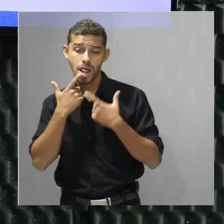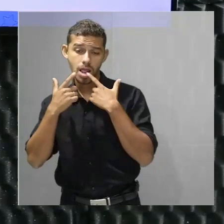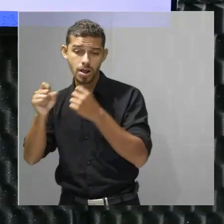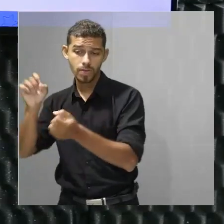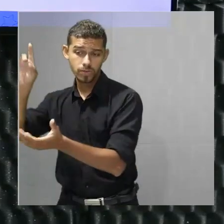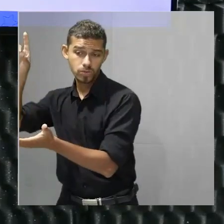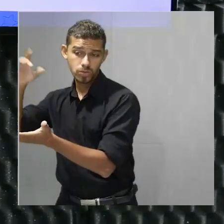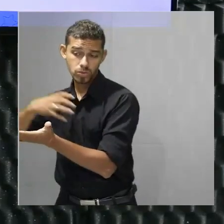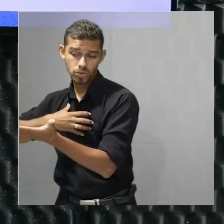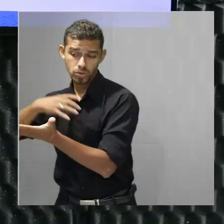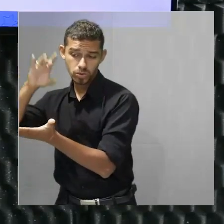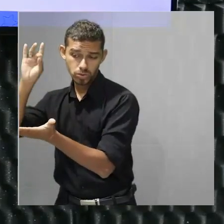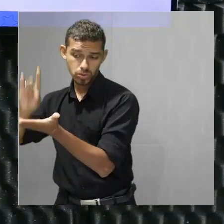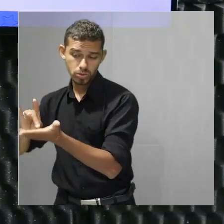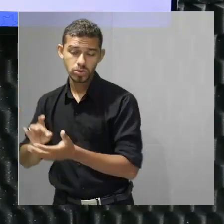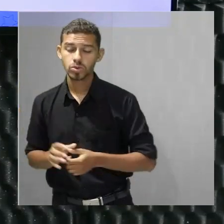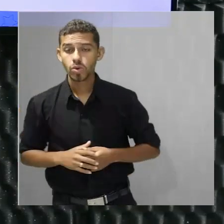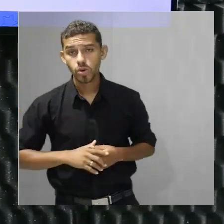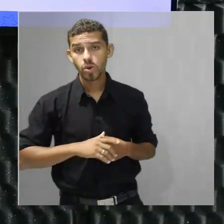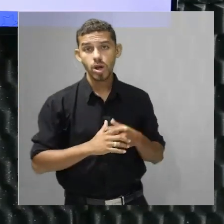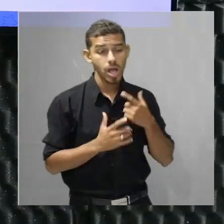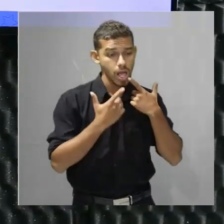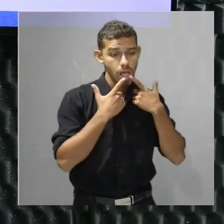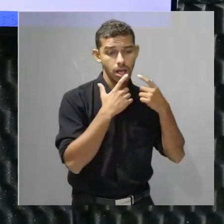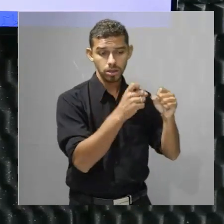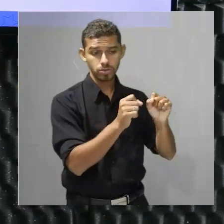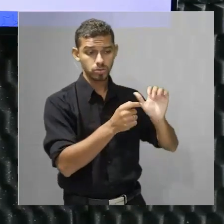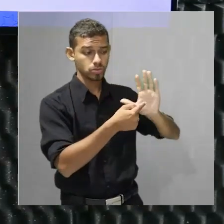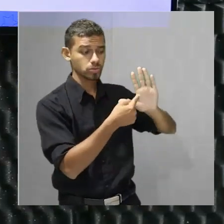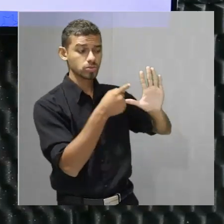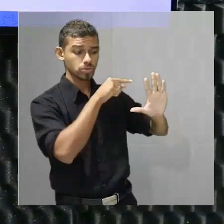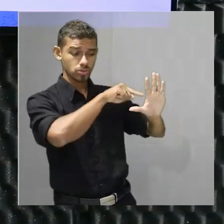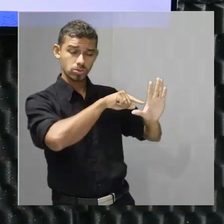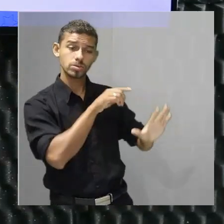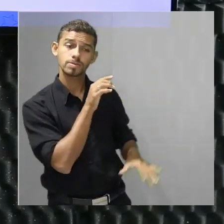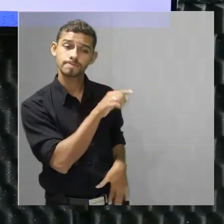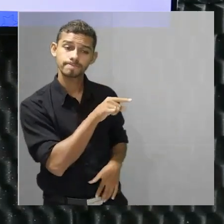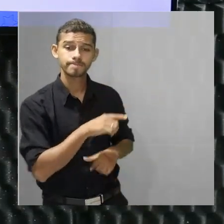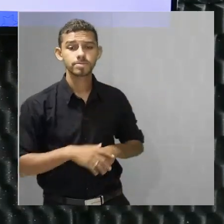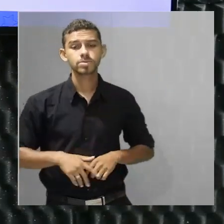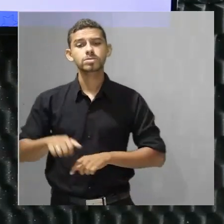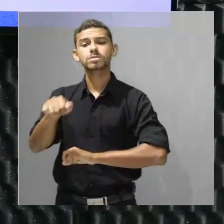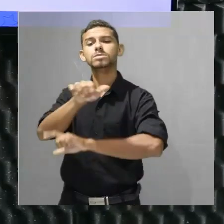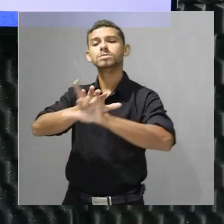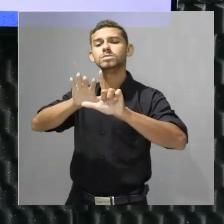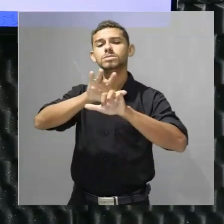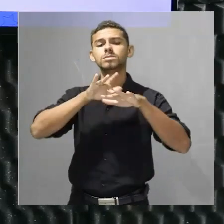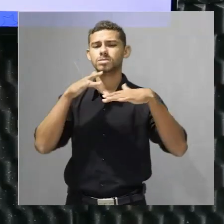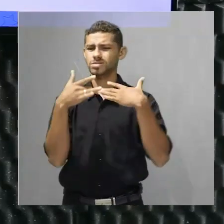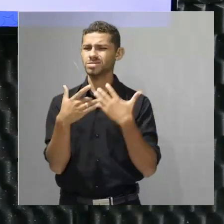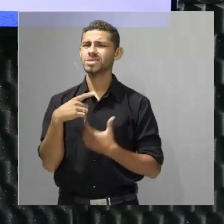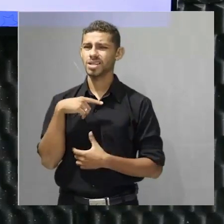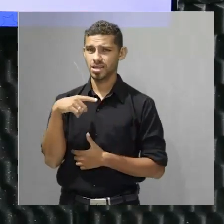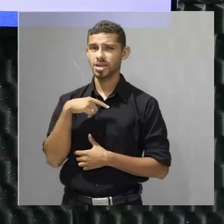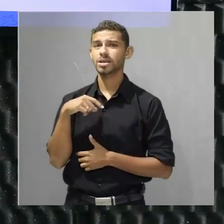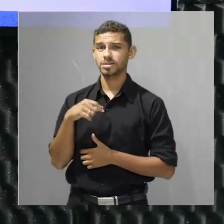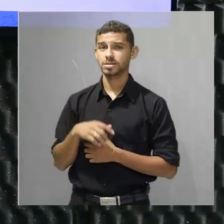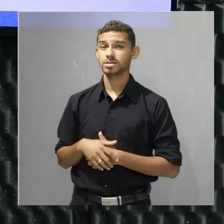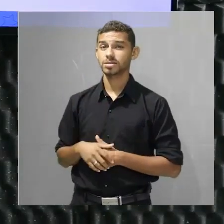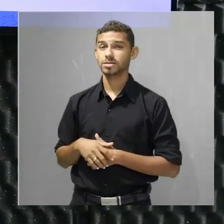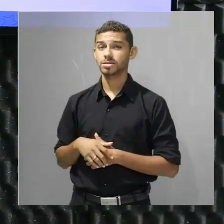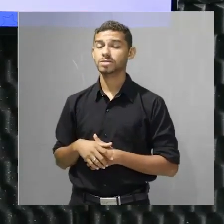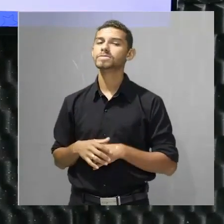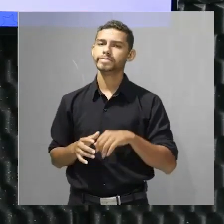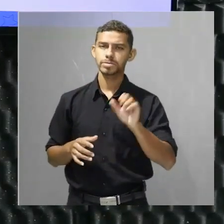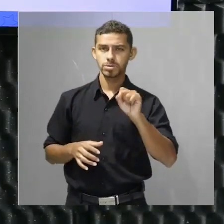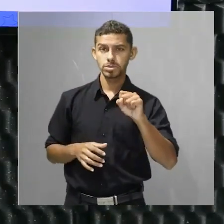ou a linguagem conotativa o que você diriam fala de plataforma digital existem plataformas digitais sim ou não